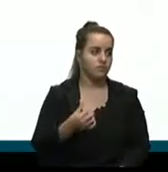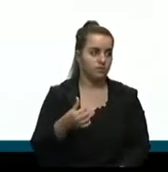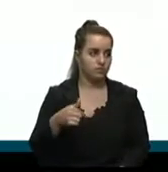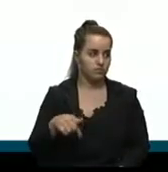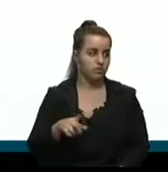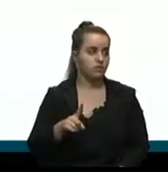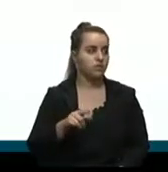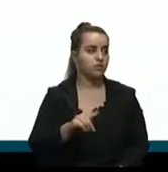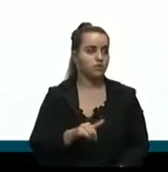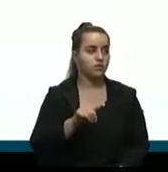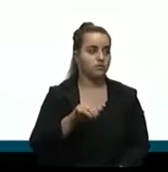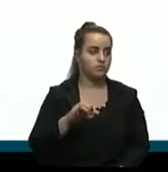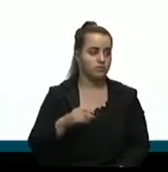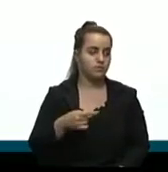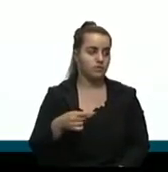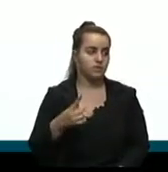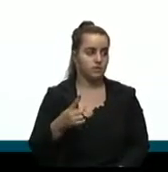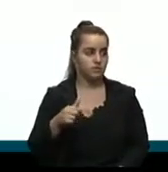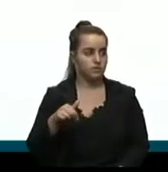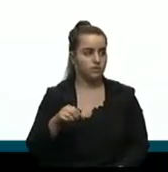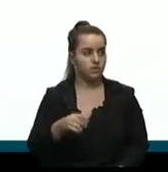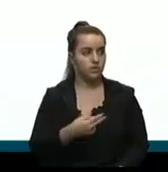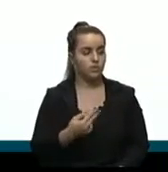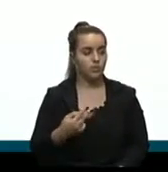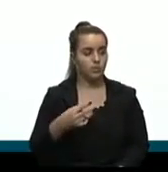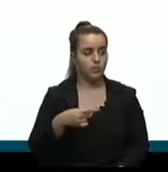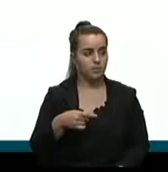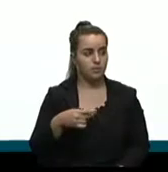Então, YC menos 170 igual a menos